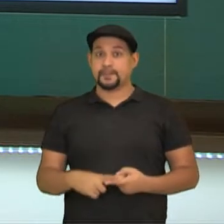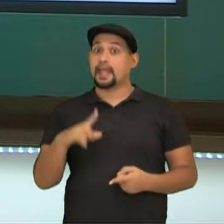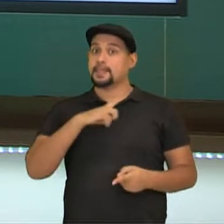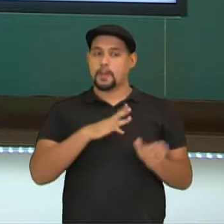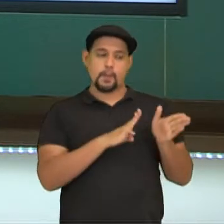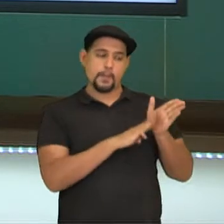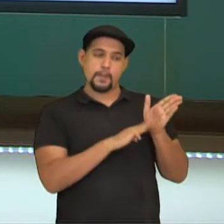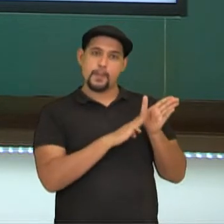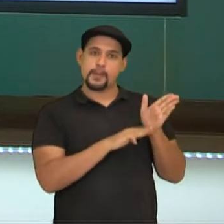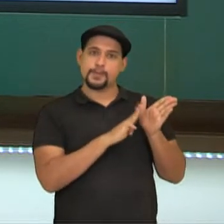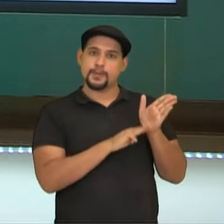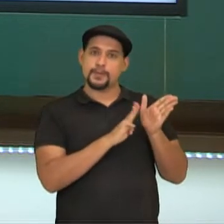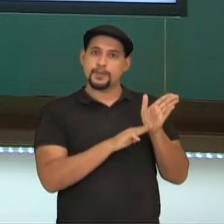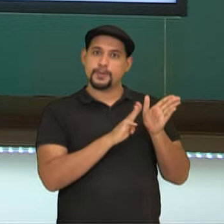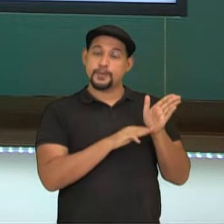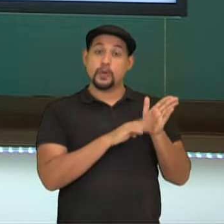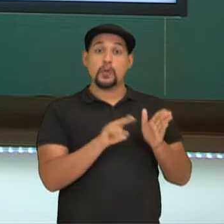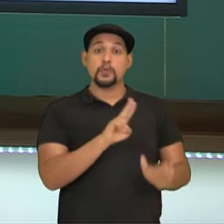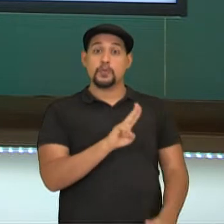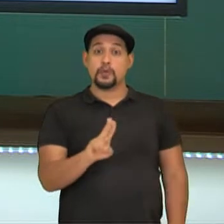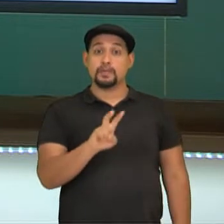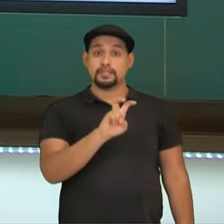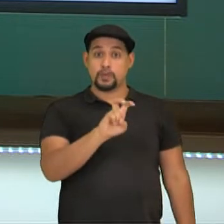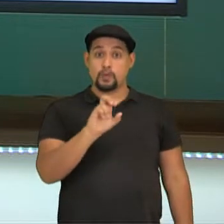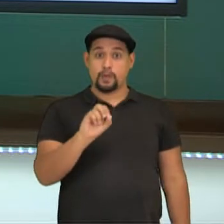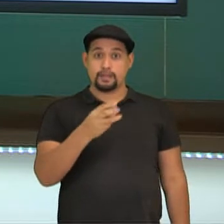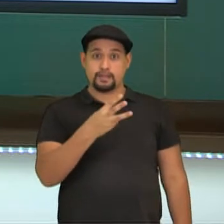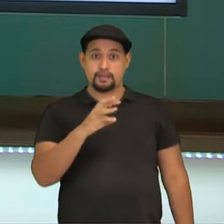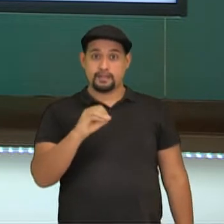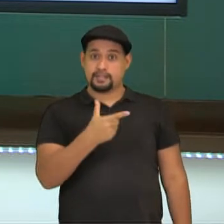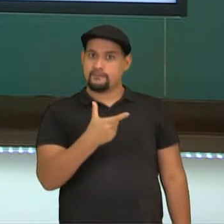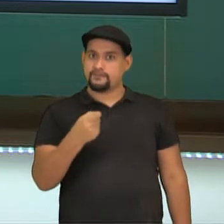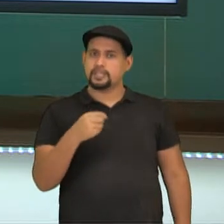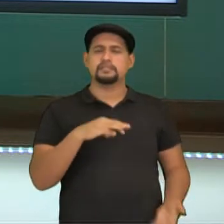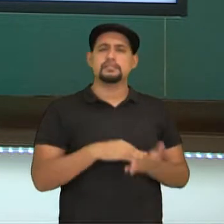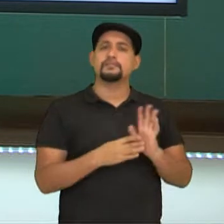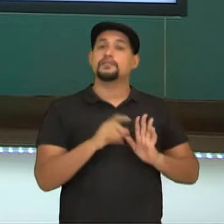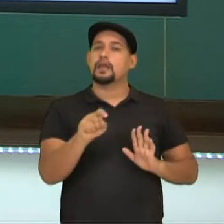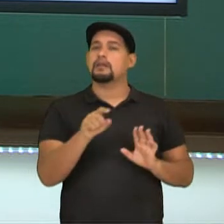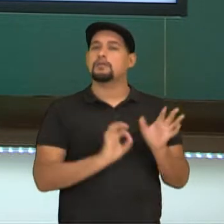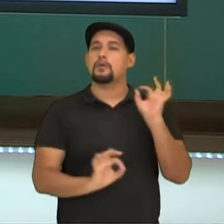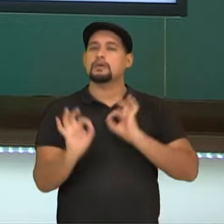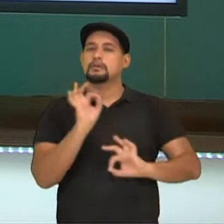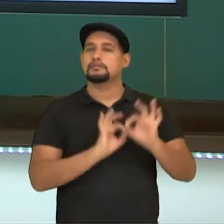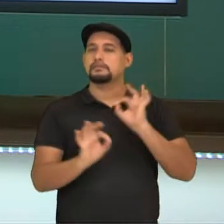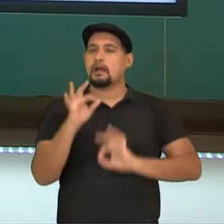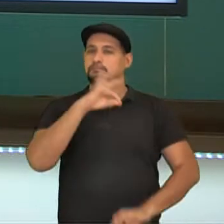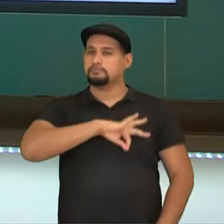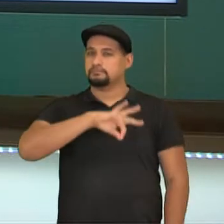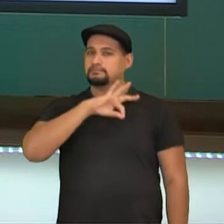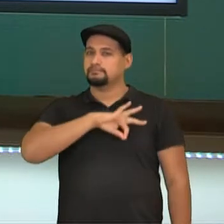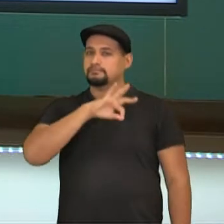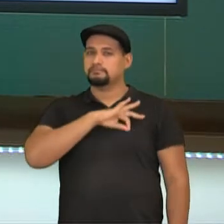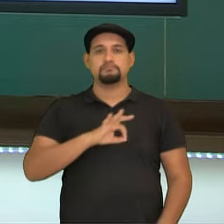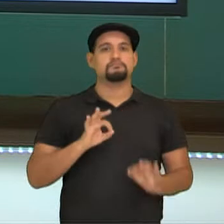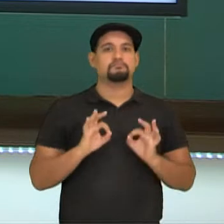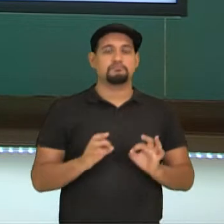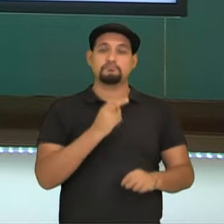método conhecido como método 50, 30 e 20, que é para você se organizar financeiramente.